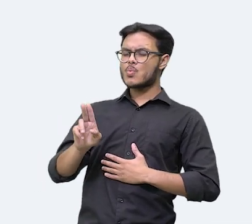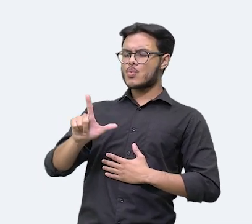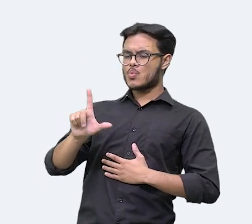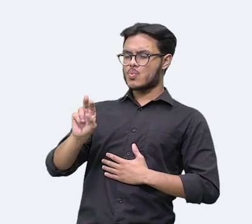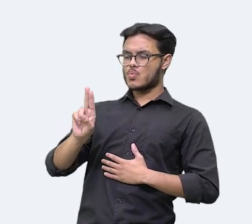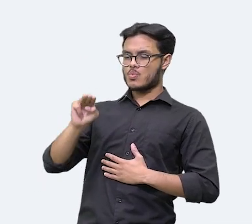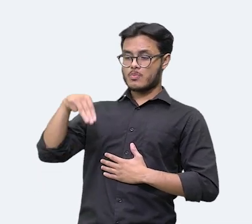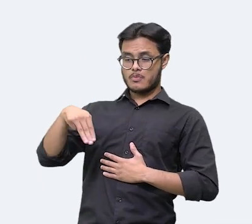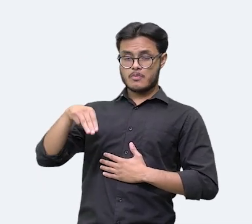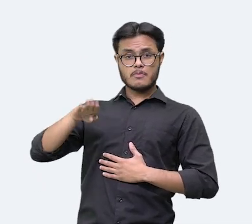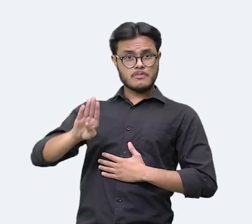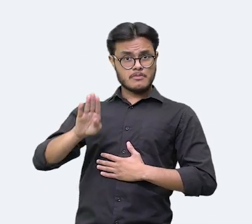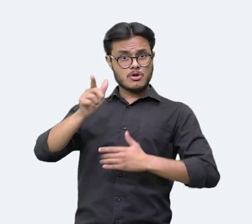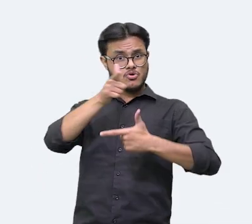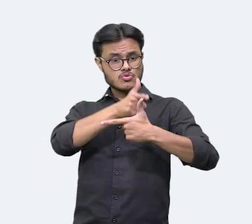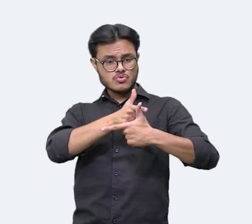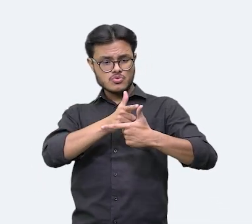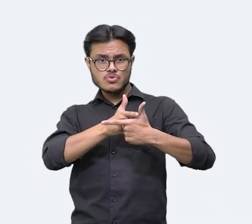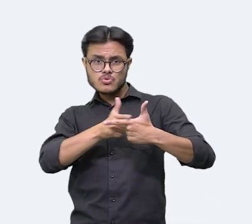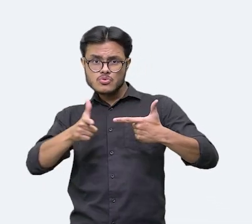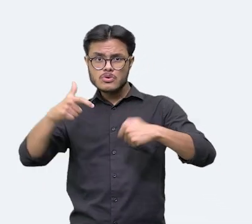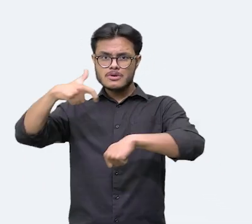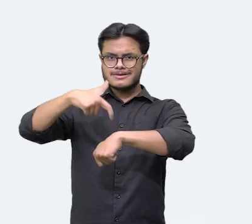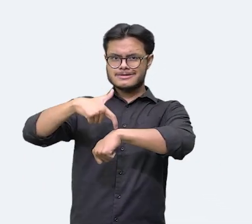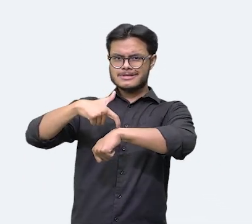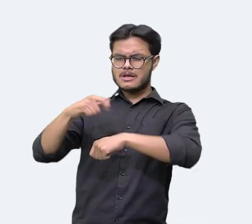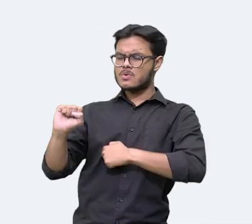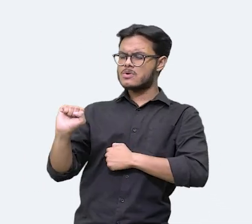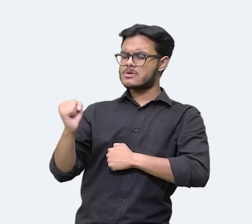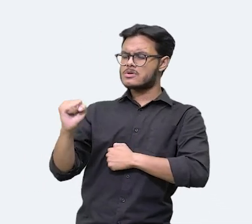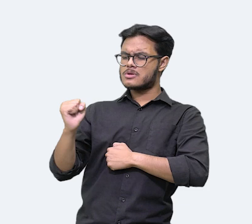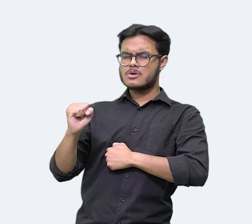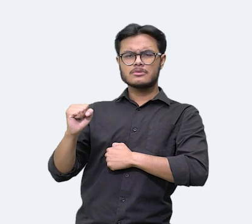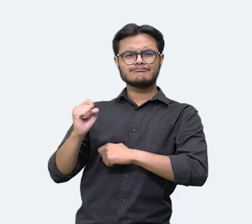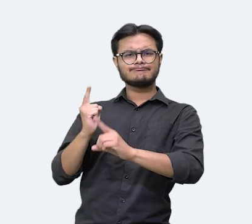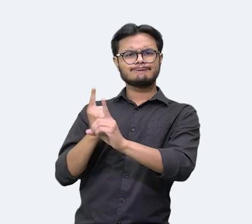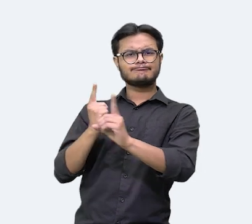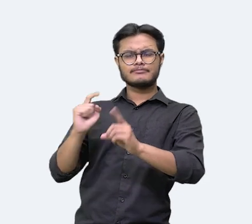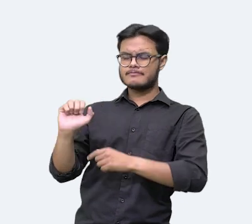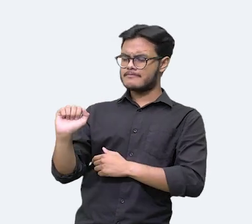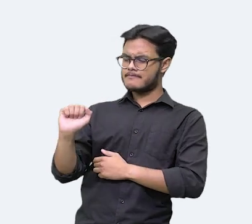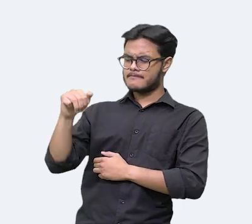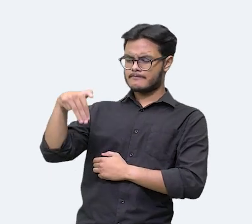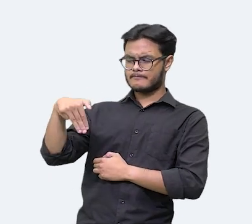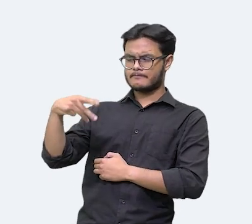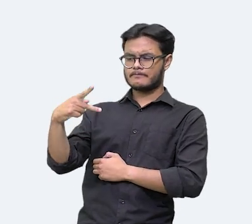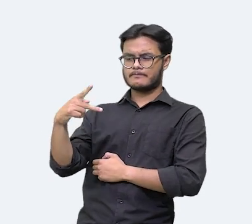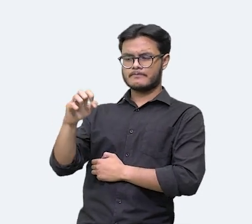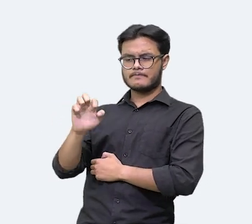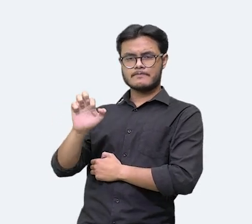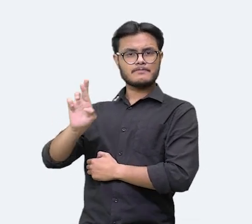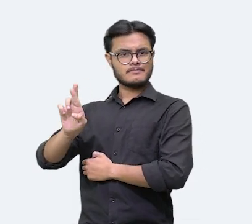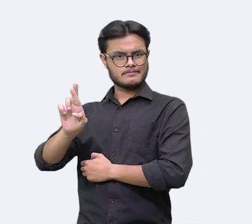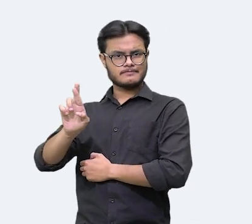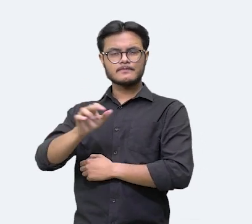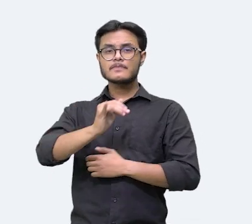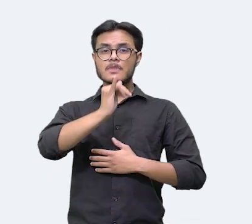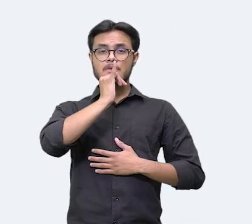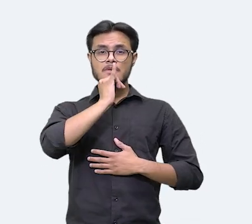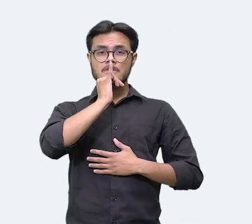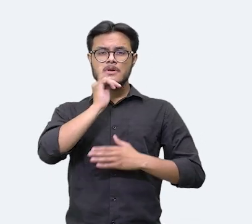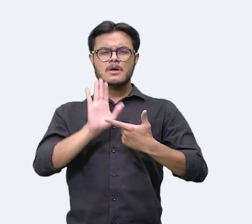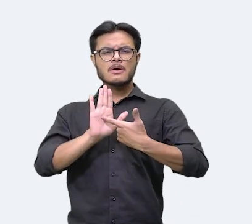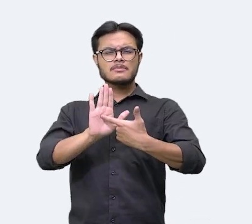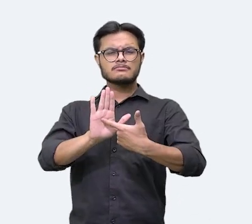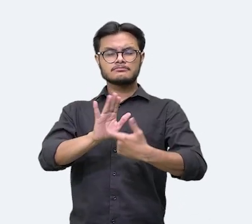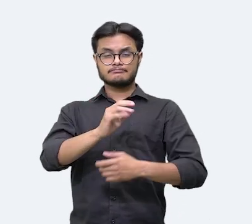segundo, então Coulomb dividido por segundo nós chamamos de ampere. E ampere é a unidade de corrente elétrica. Então aqui um exemplo, se